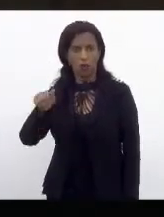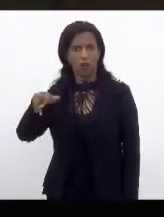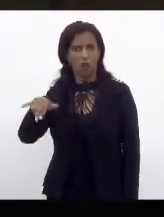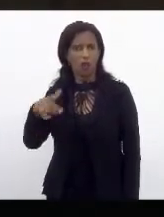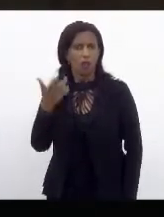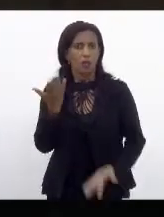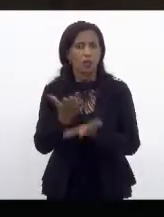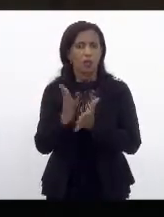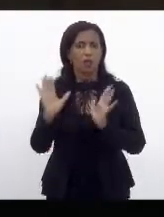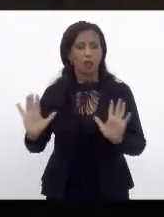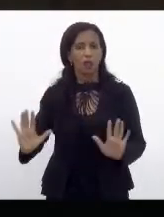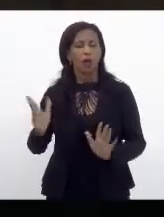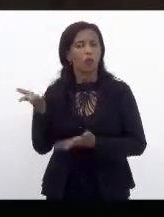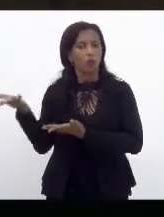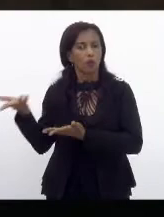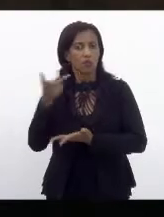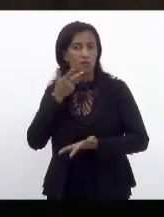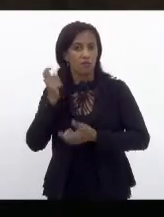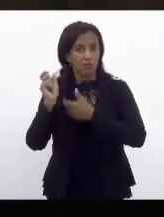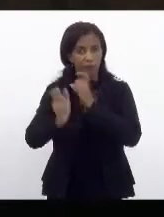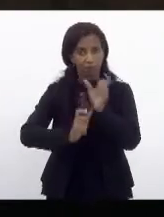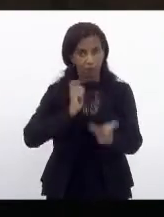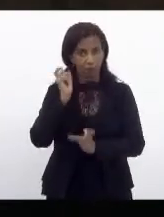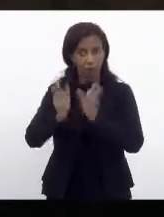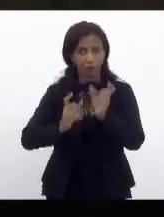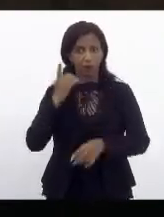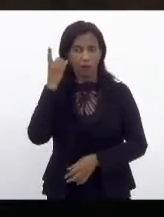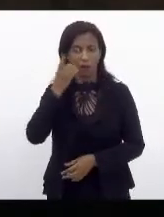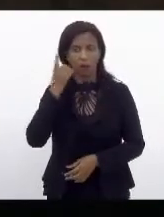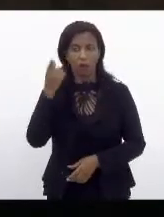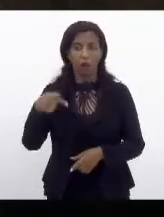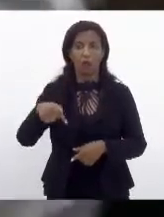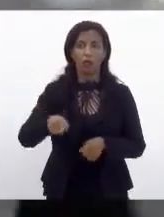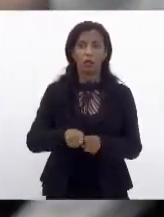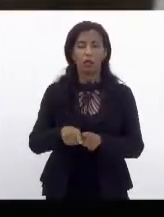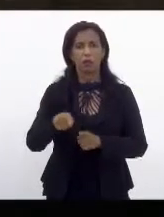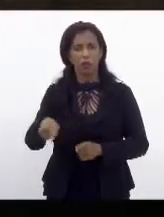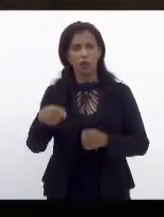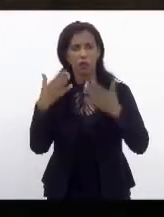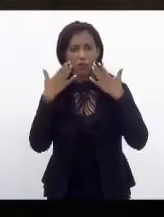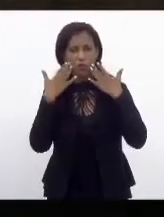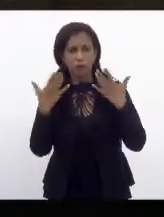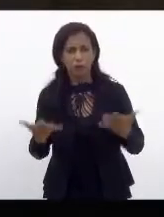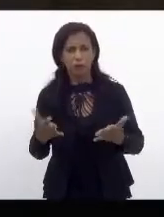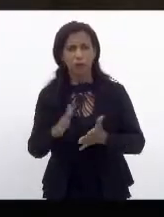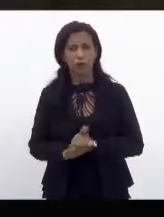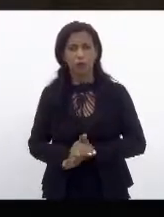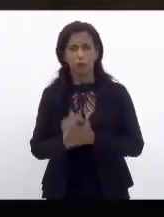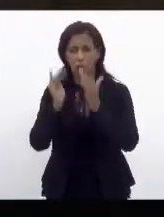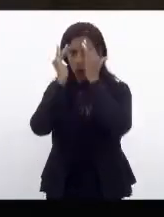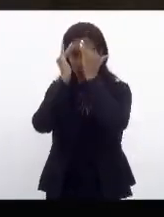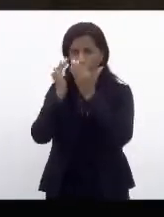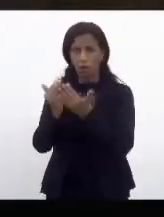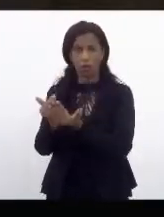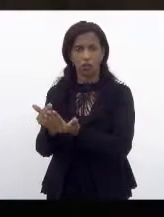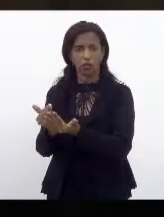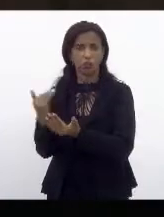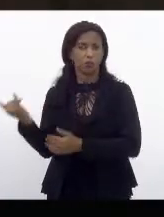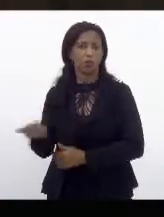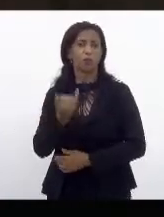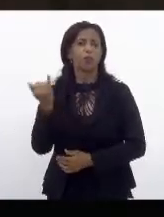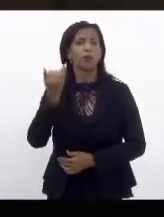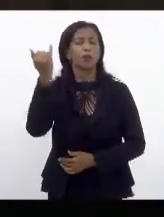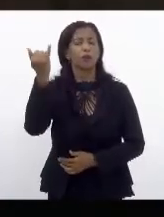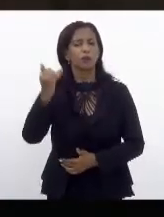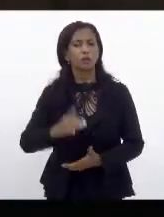de ser atacada pelo deputado que me antecedeu, também faço aqui uma explanação a respeito da